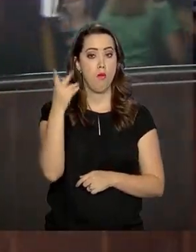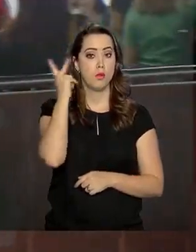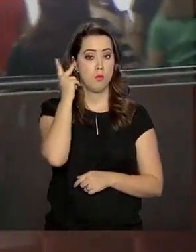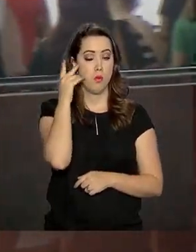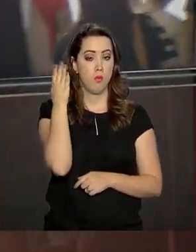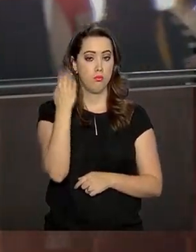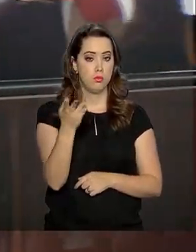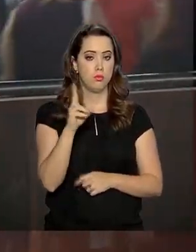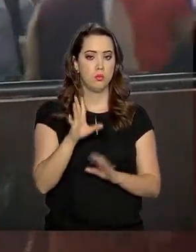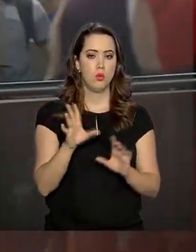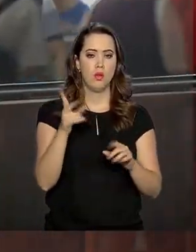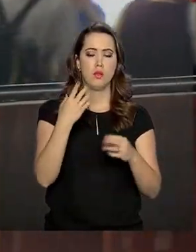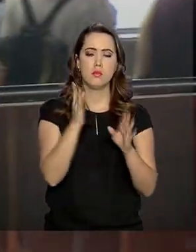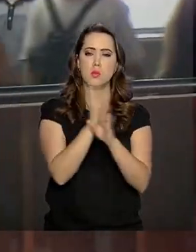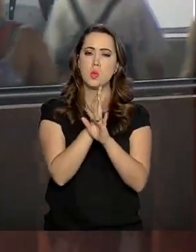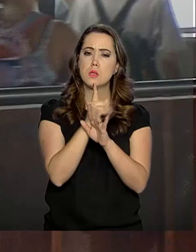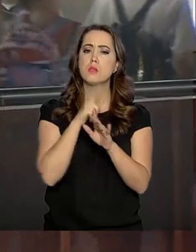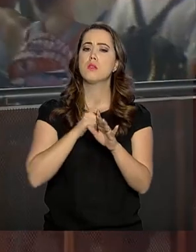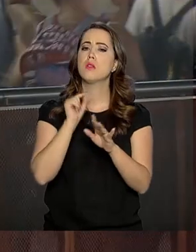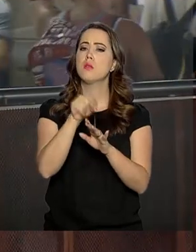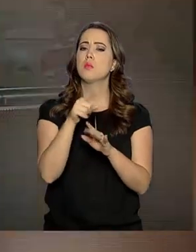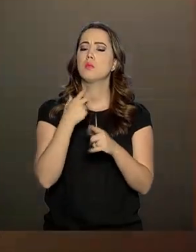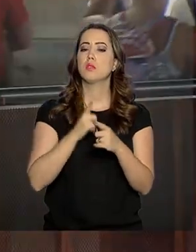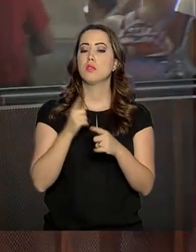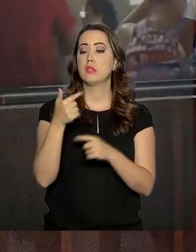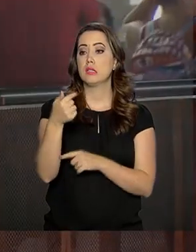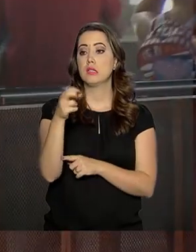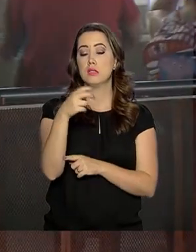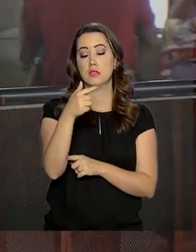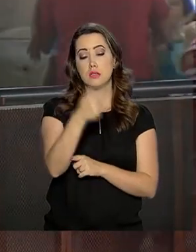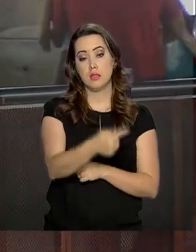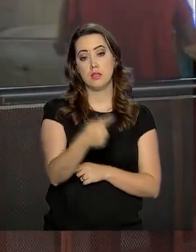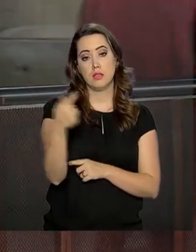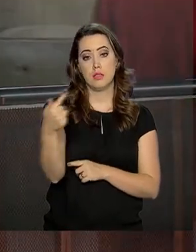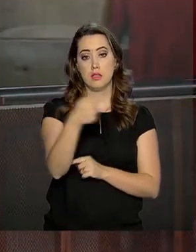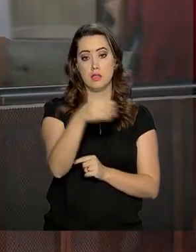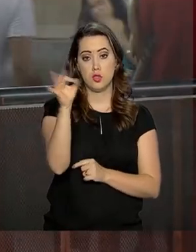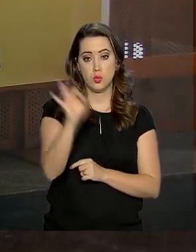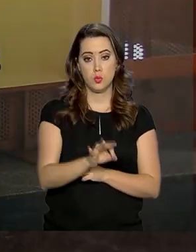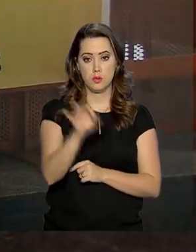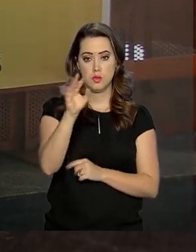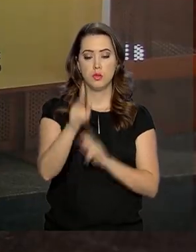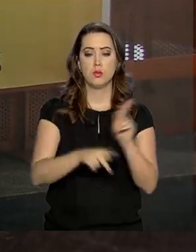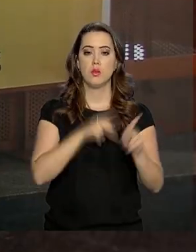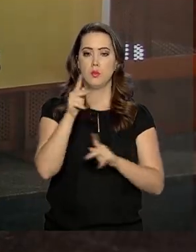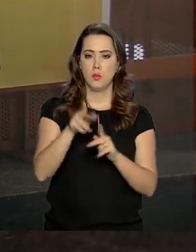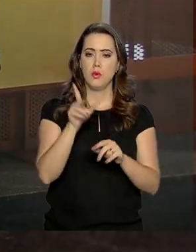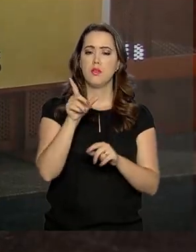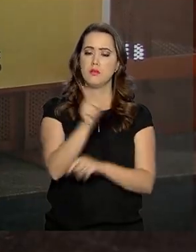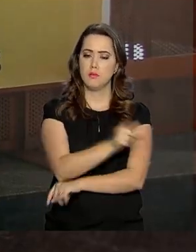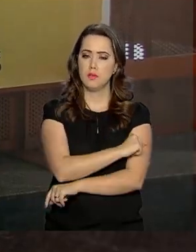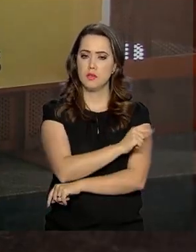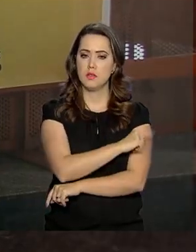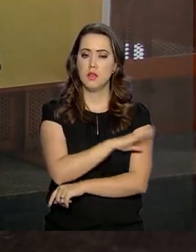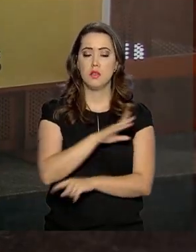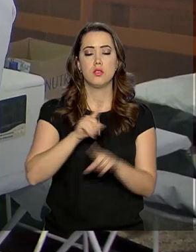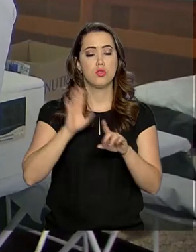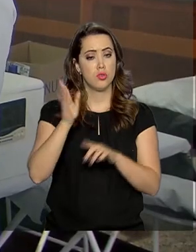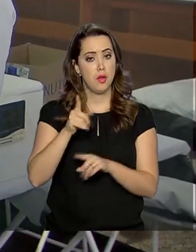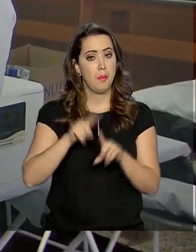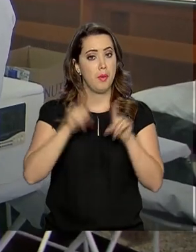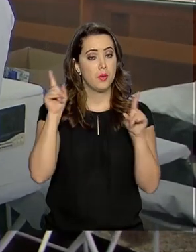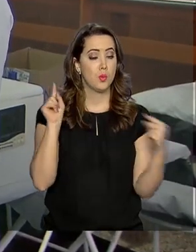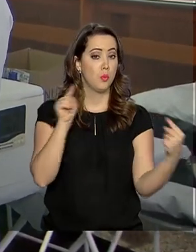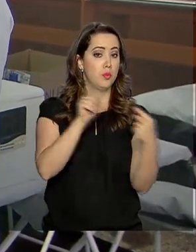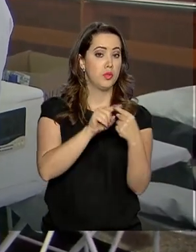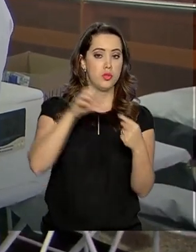O município tem uma cobertura vacinal contra a febre amarela de 77% da população. Mas a meta do Ministério da Saúde é